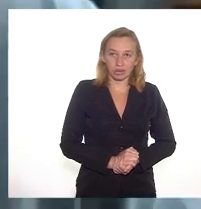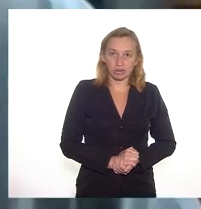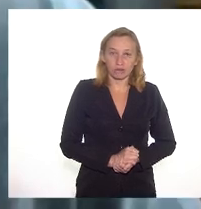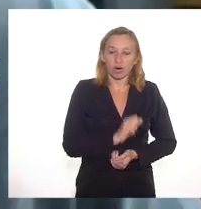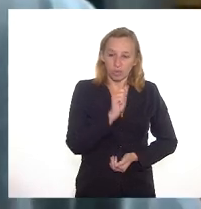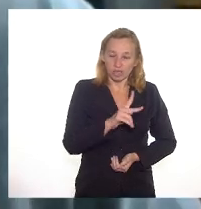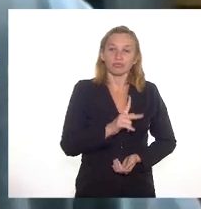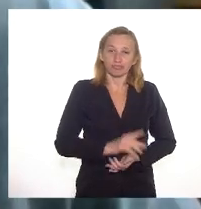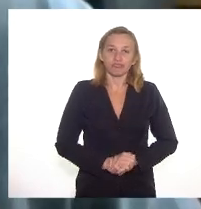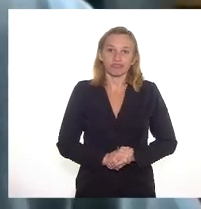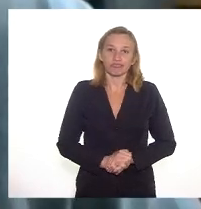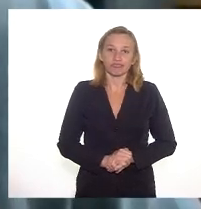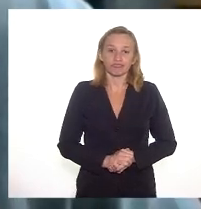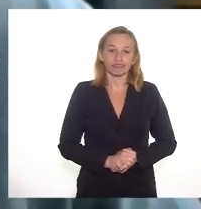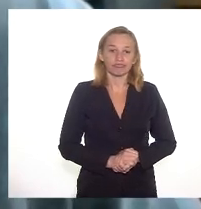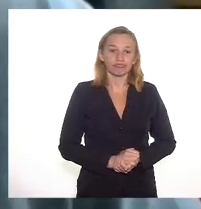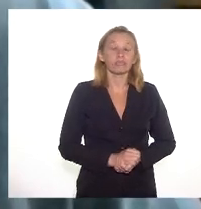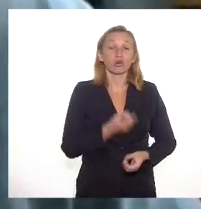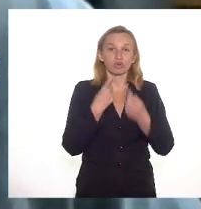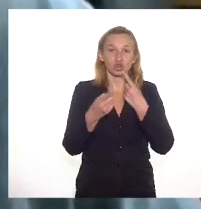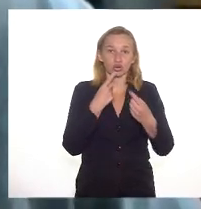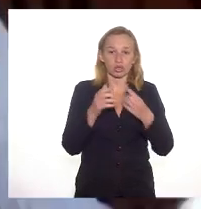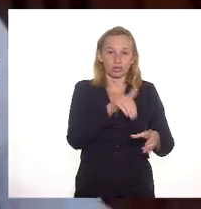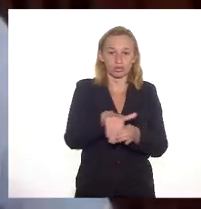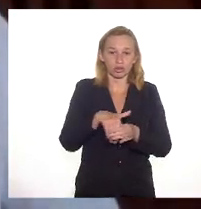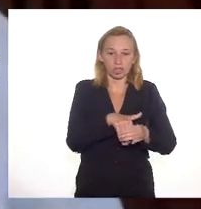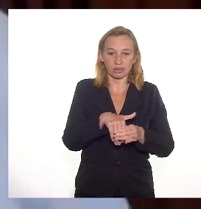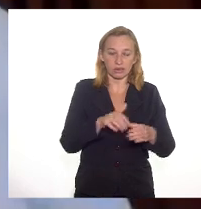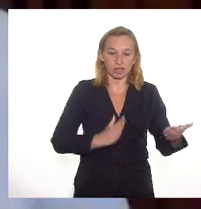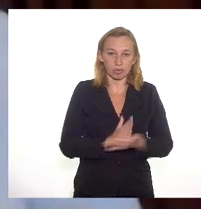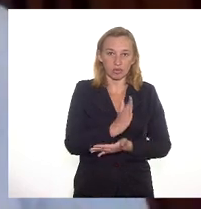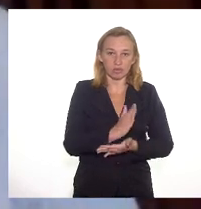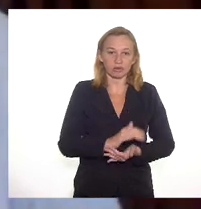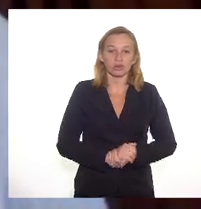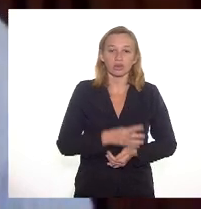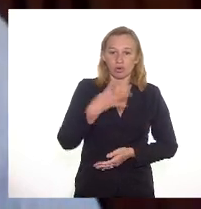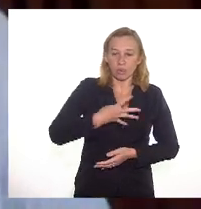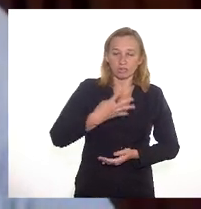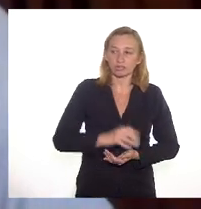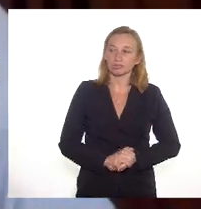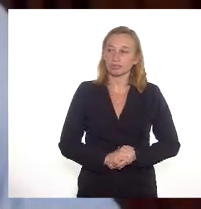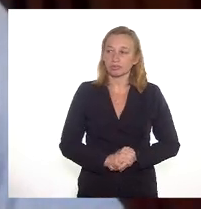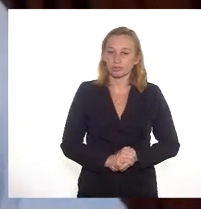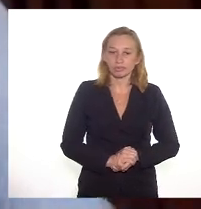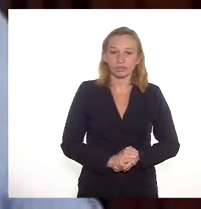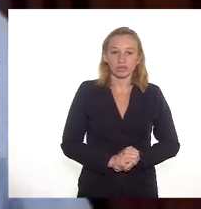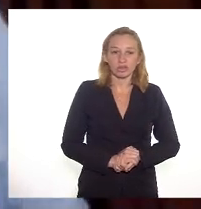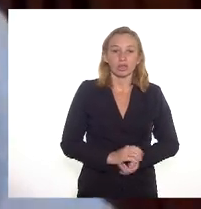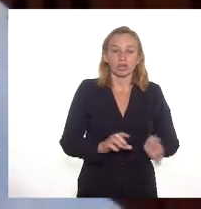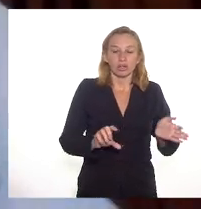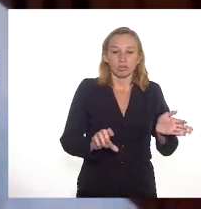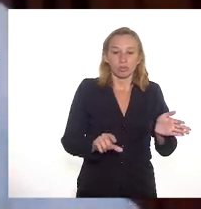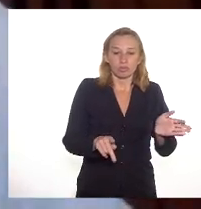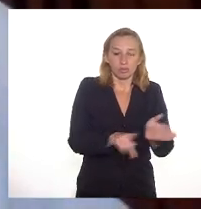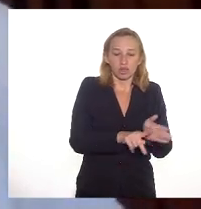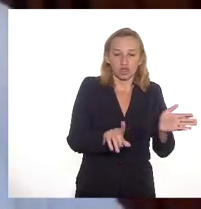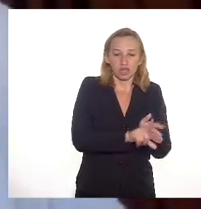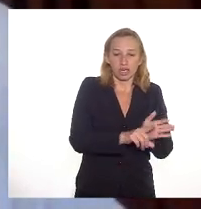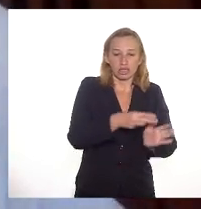Ok. Ok. Em discussão e votação, aprovado. 4. Projeto de lei